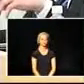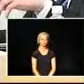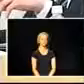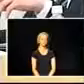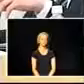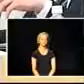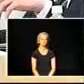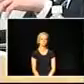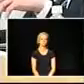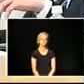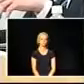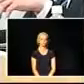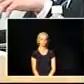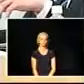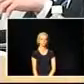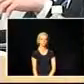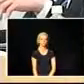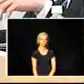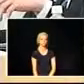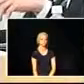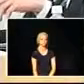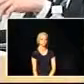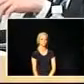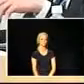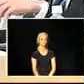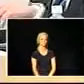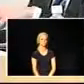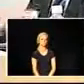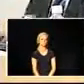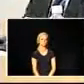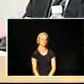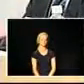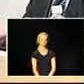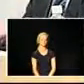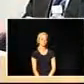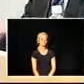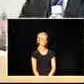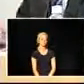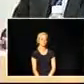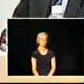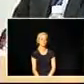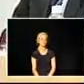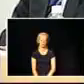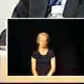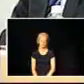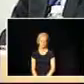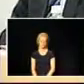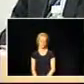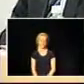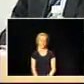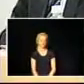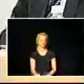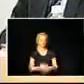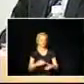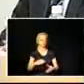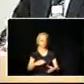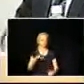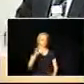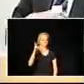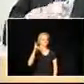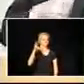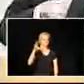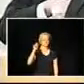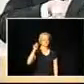Odontológicas, localizado na rua Tenente Coronel Péricles Nogueira dos Santos, Chácara Pastorelles, nesse